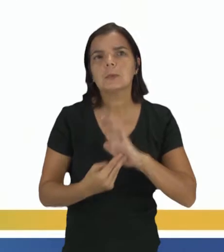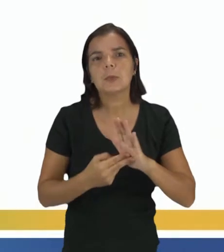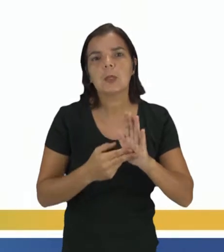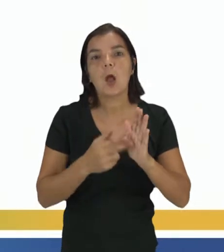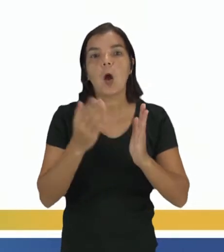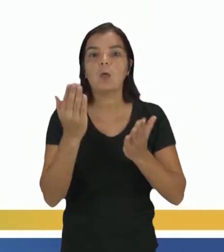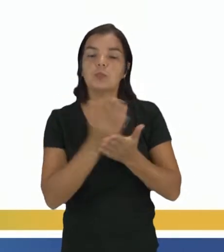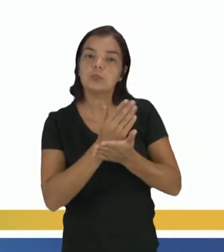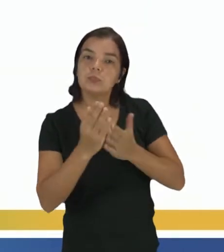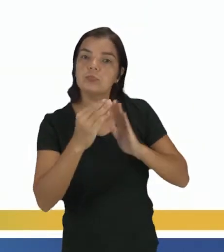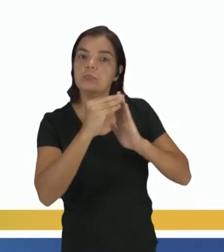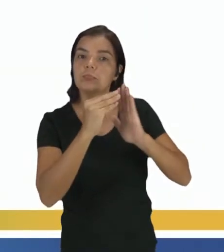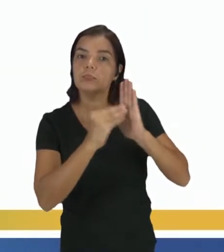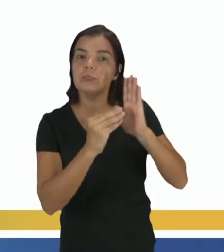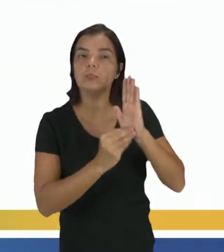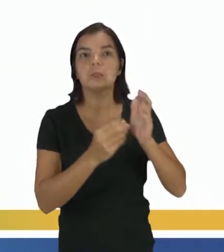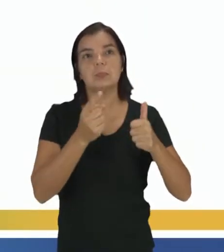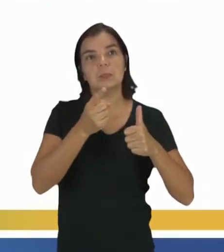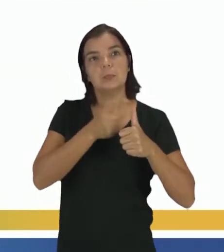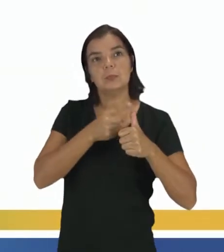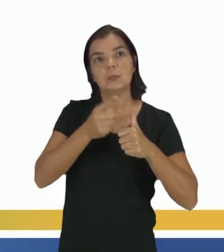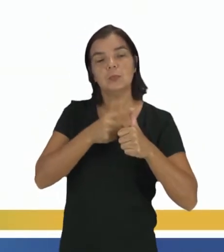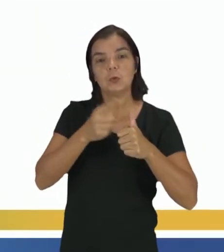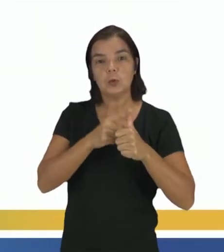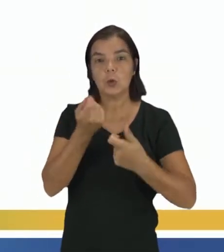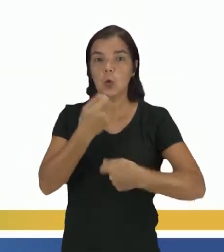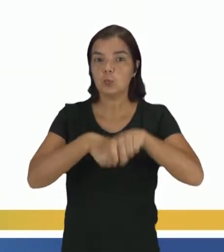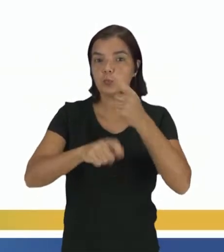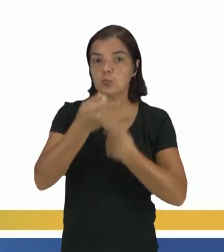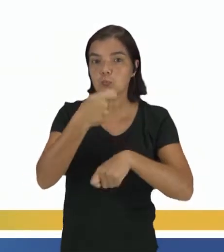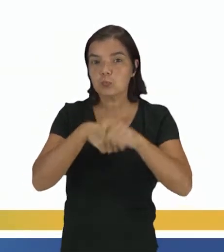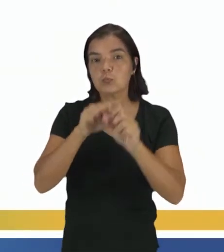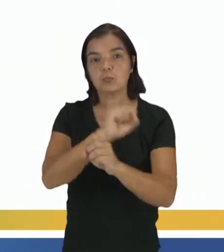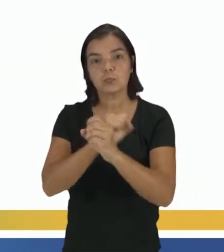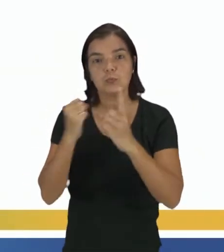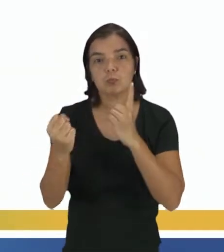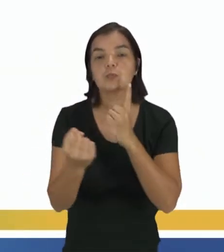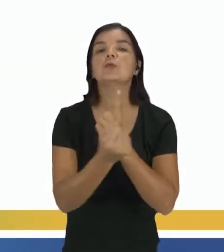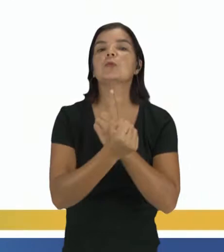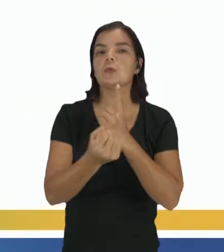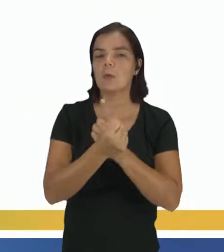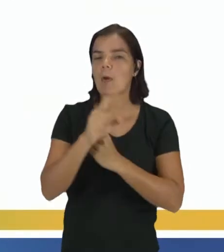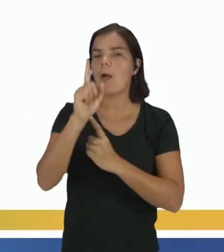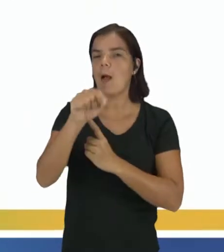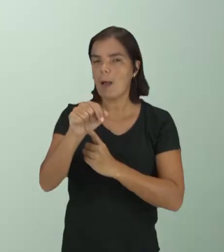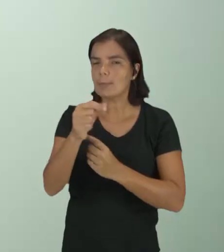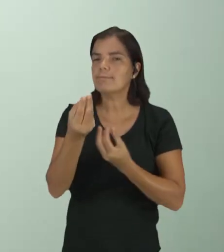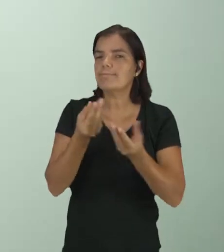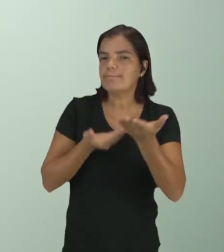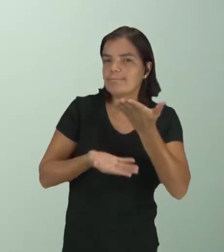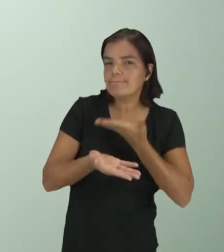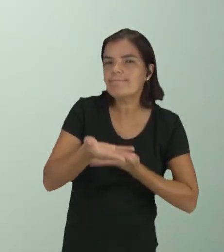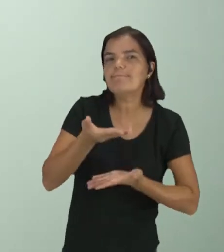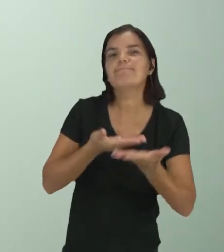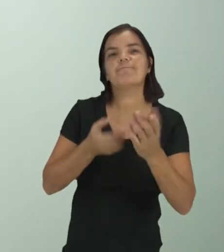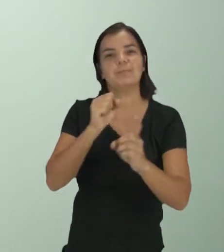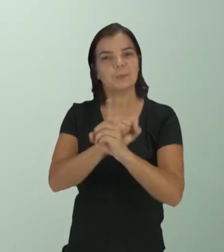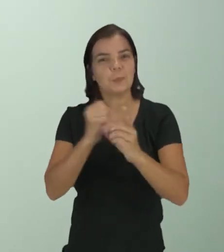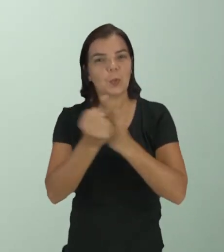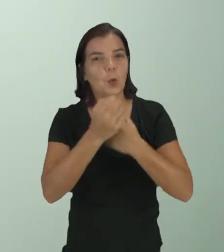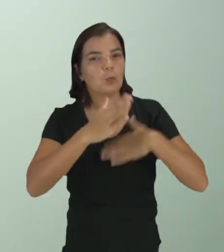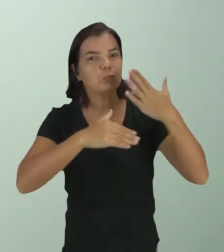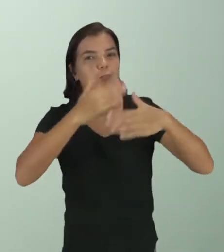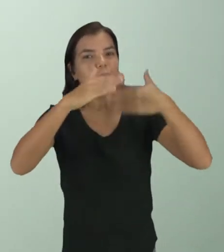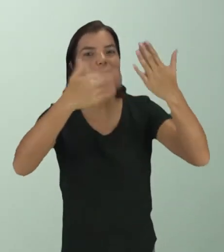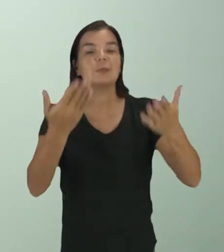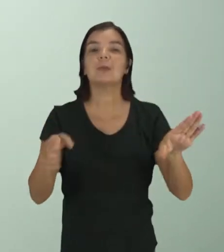alguns aspectos, O primeiro desse aspecto é o aspecto socioeconômico, Essa é uma forma socioeconômica em que a sociedade